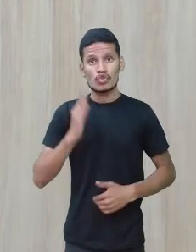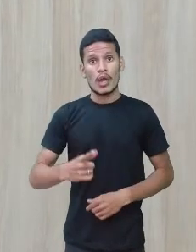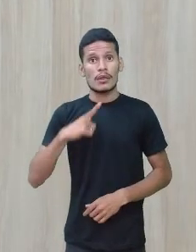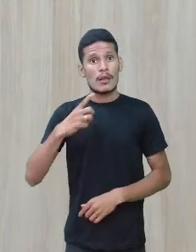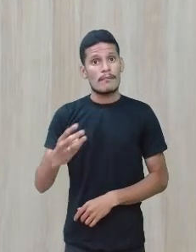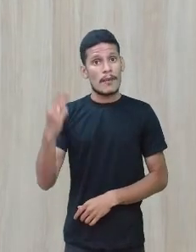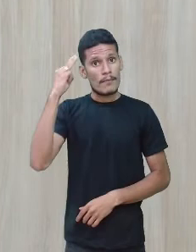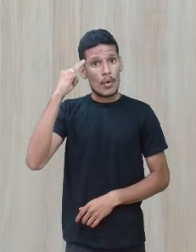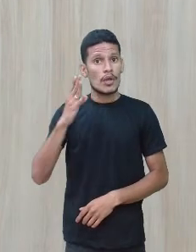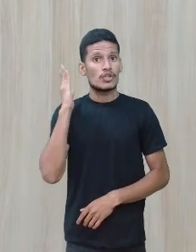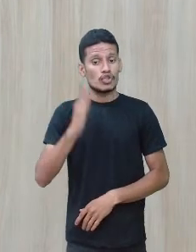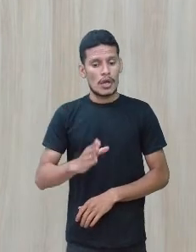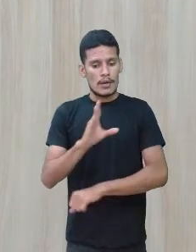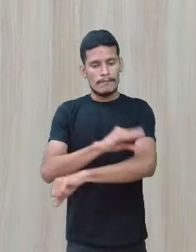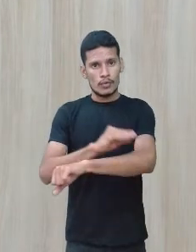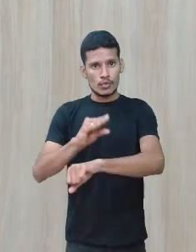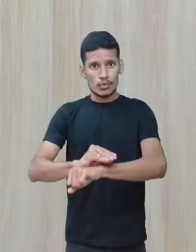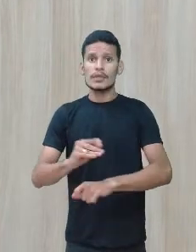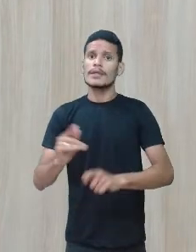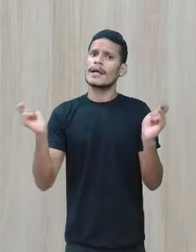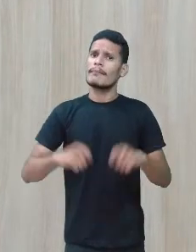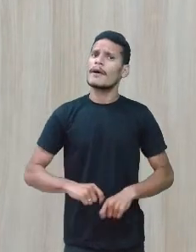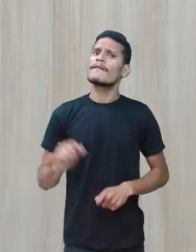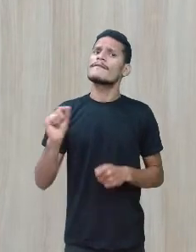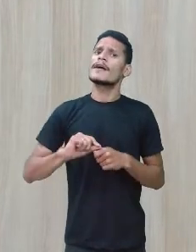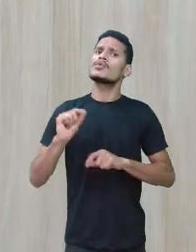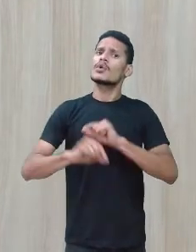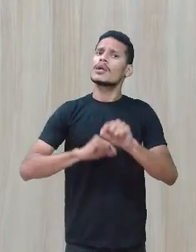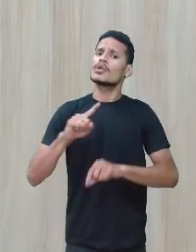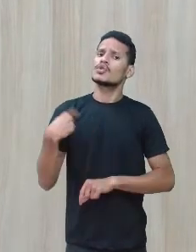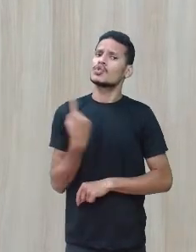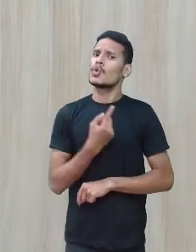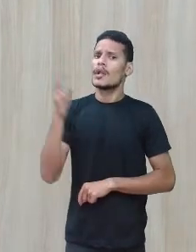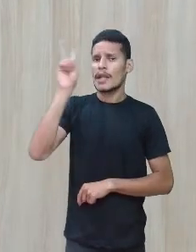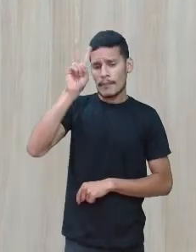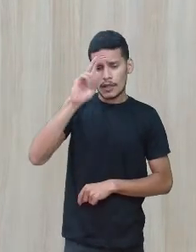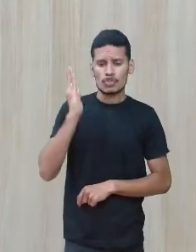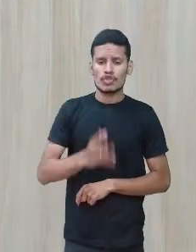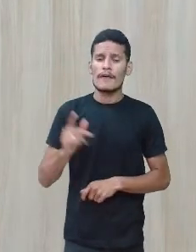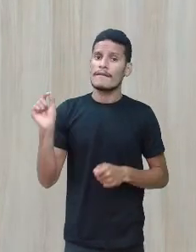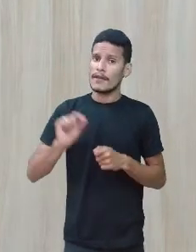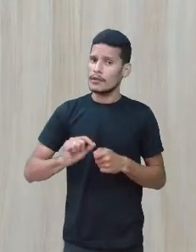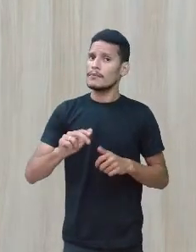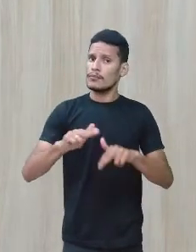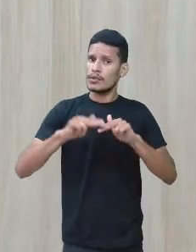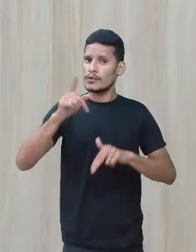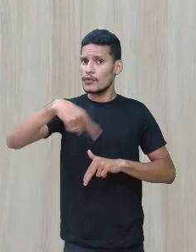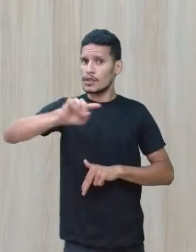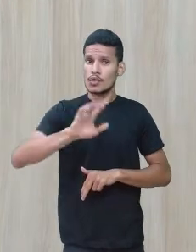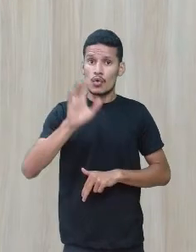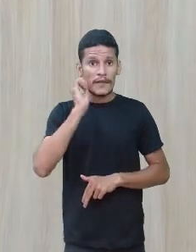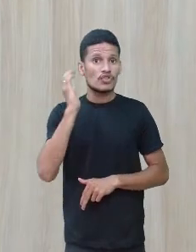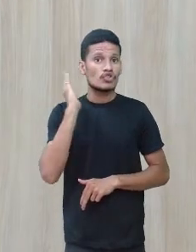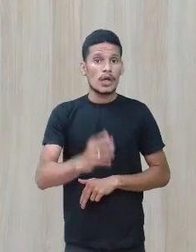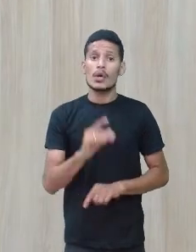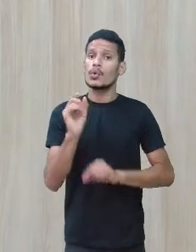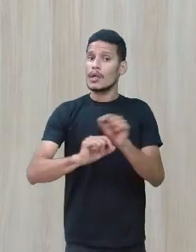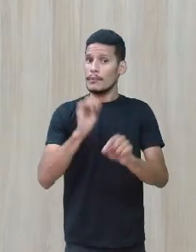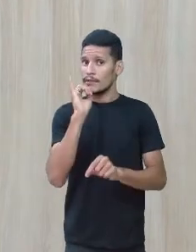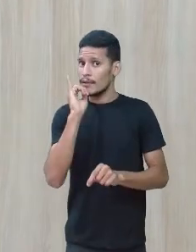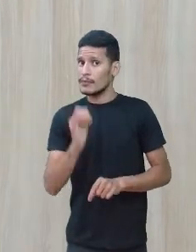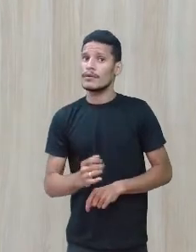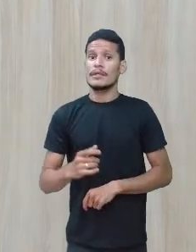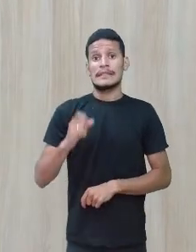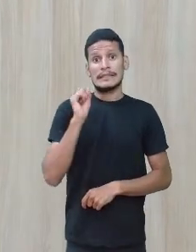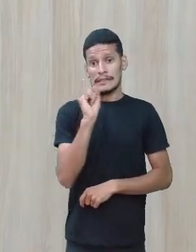memória muscular e faz com que a gente lembre daquilo que a gente fez. Por isso, eu acho que vocês já ouviram dizer assim que quando